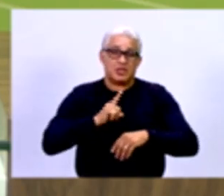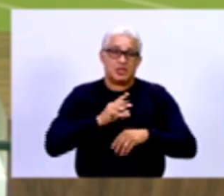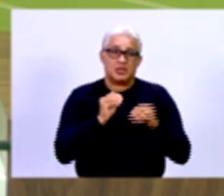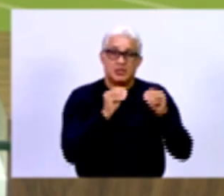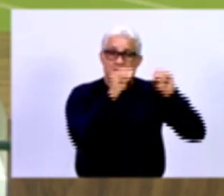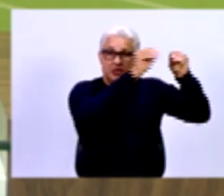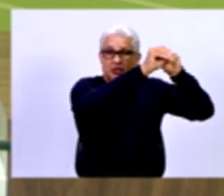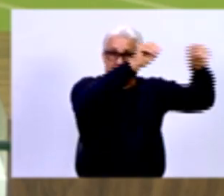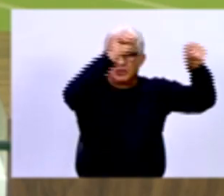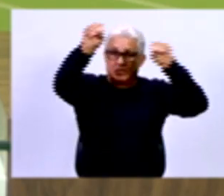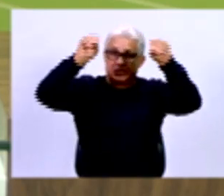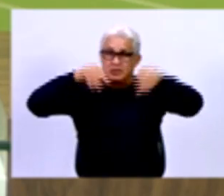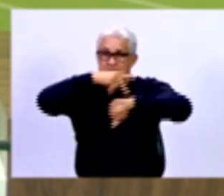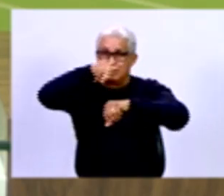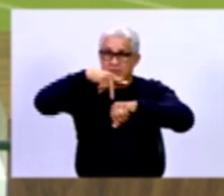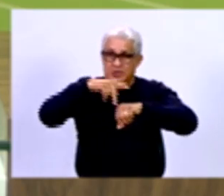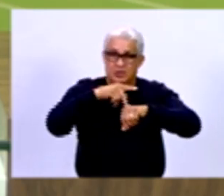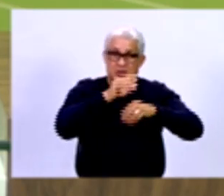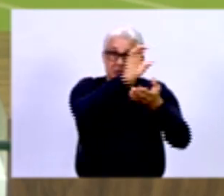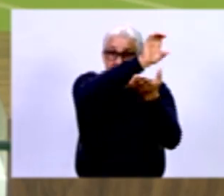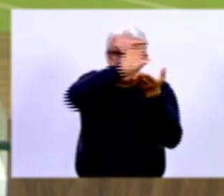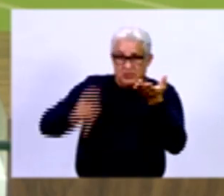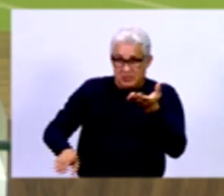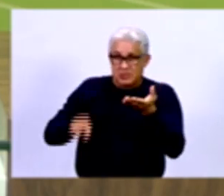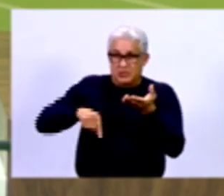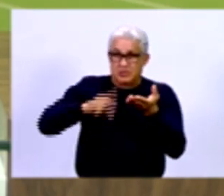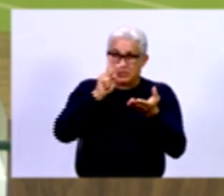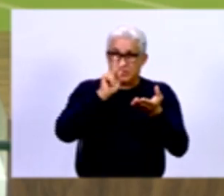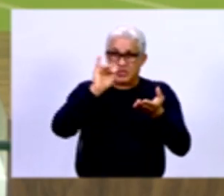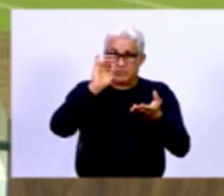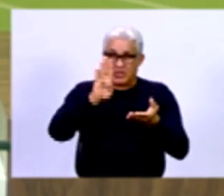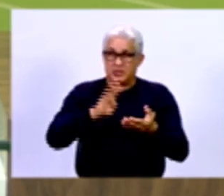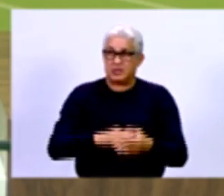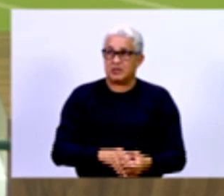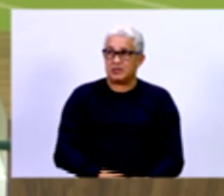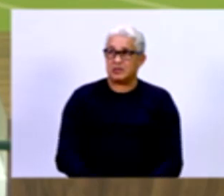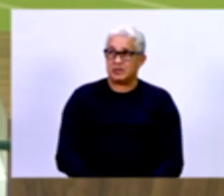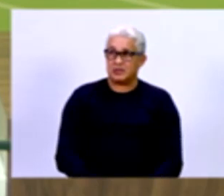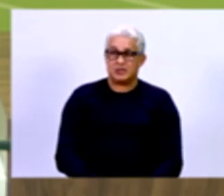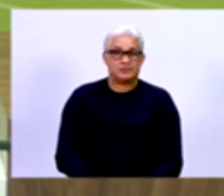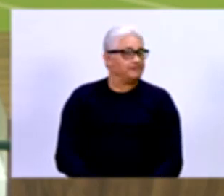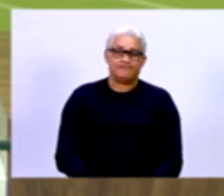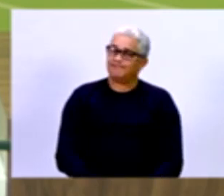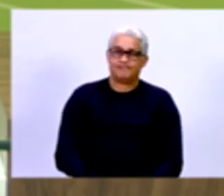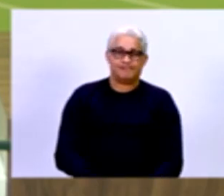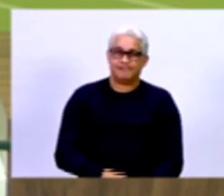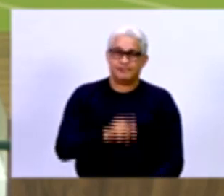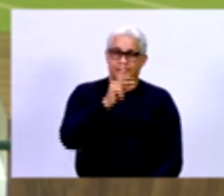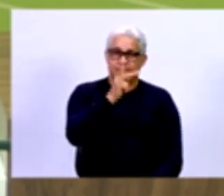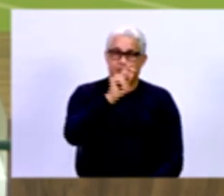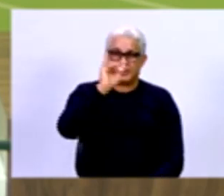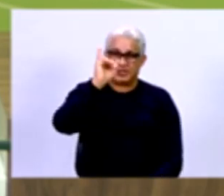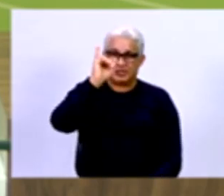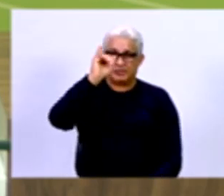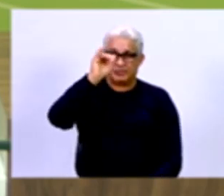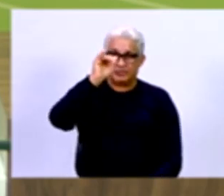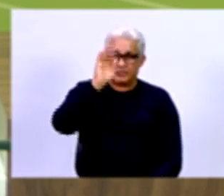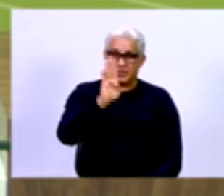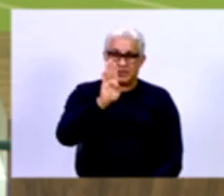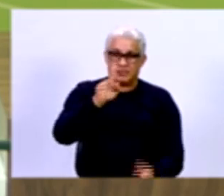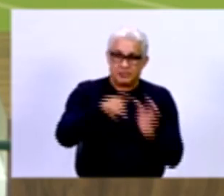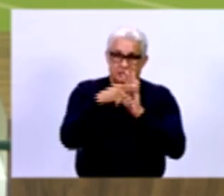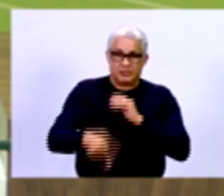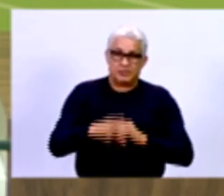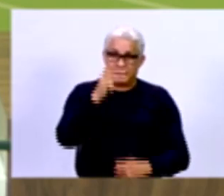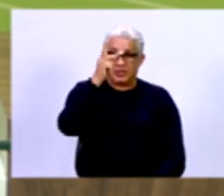seus rendimentos contam para o PIB brasileiro? Então, pessoal, como a gente explicou, não conta diretamente para o PIB, mas conta para o PNB.